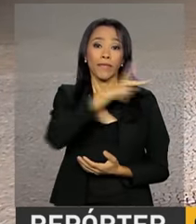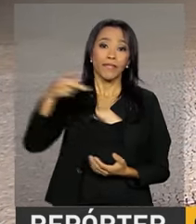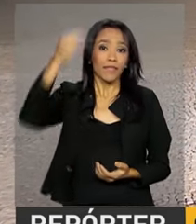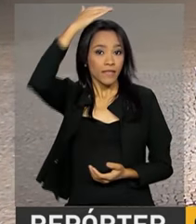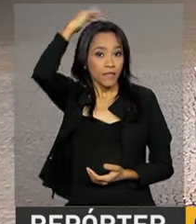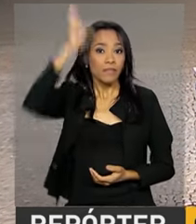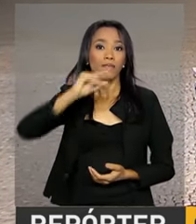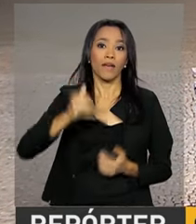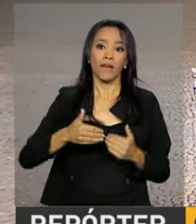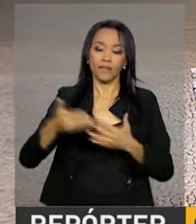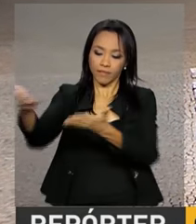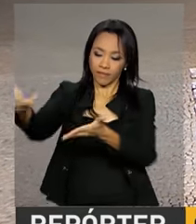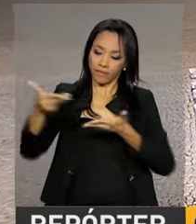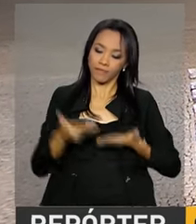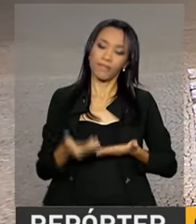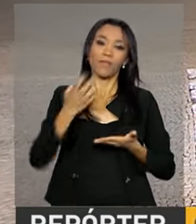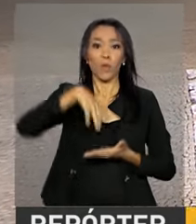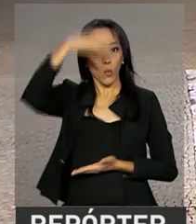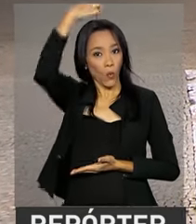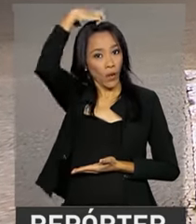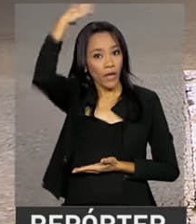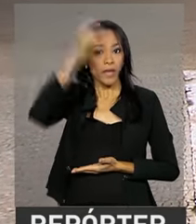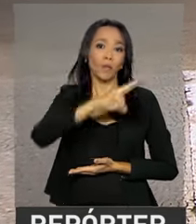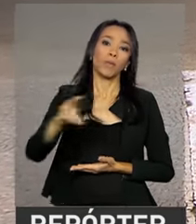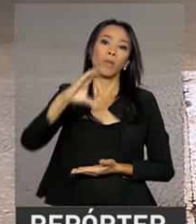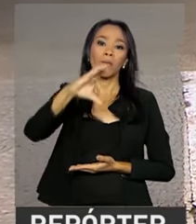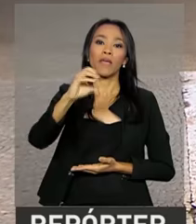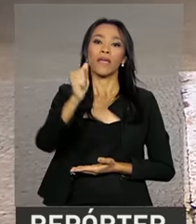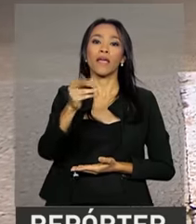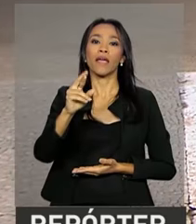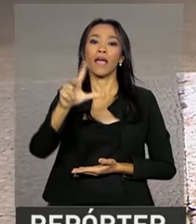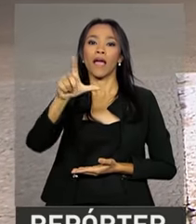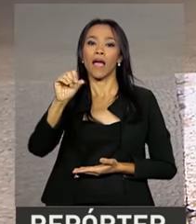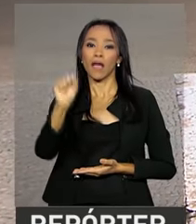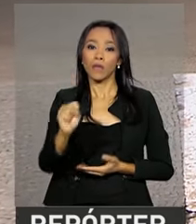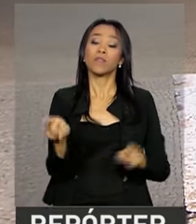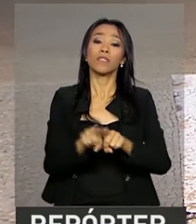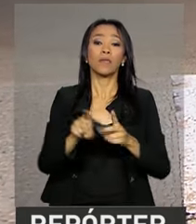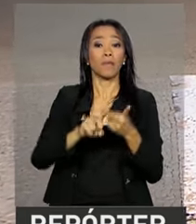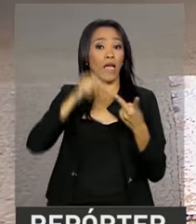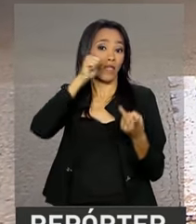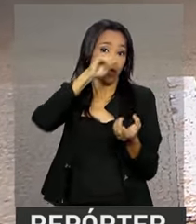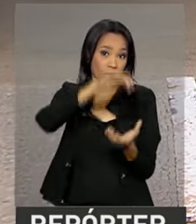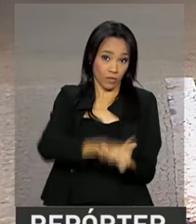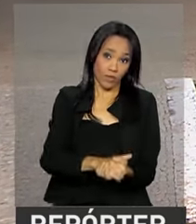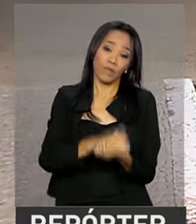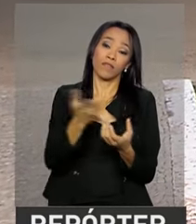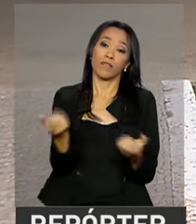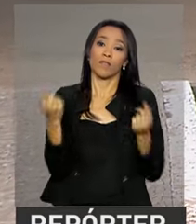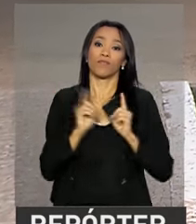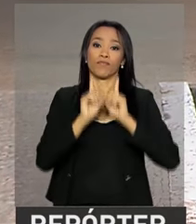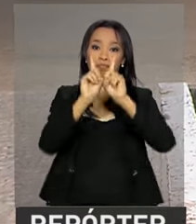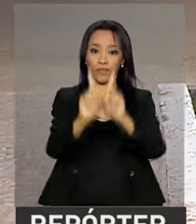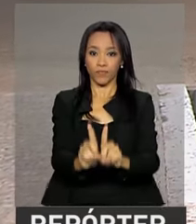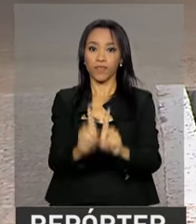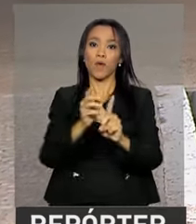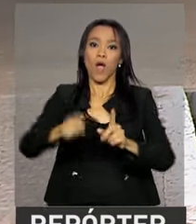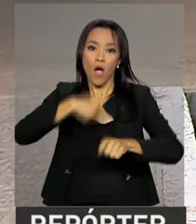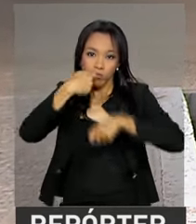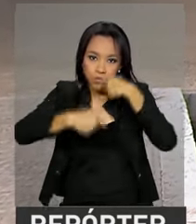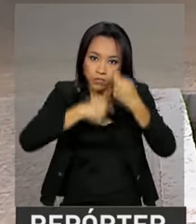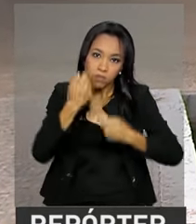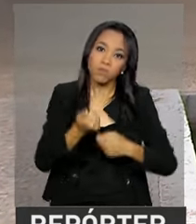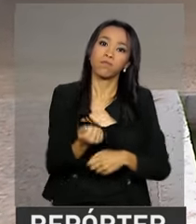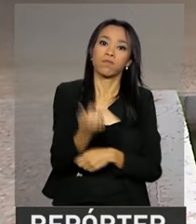receber o rei carlos 16 gustavo ea rainha silvia da suécia em um almoço hoje aqui em brasília o